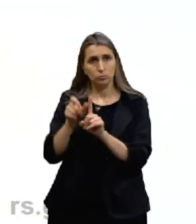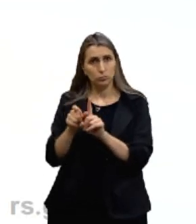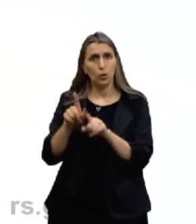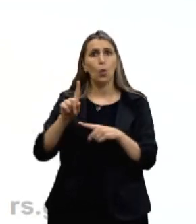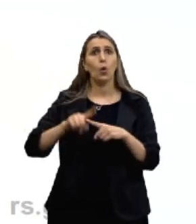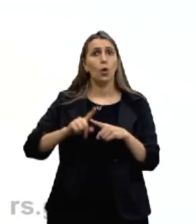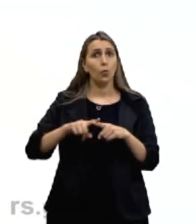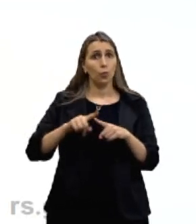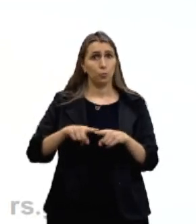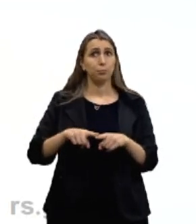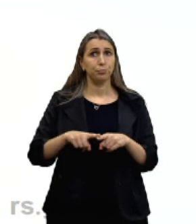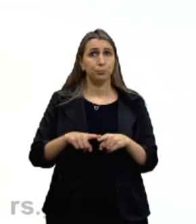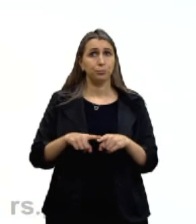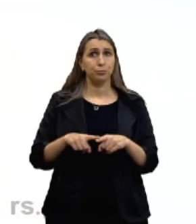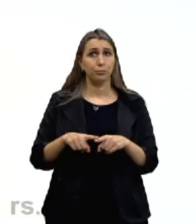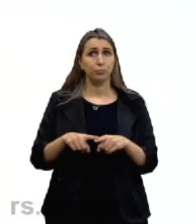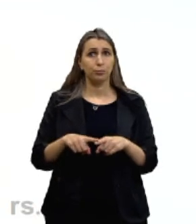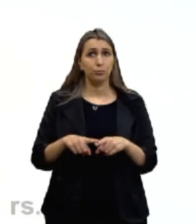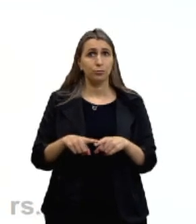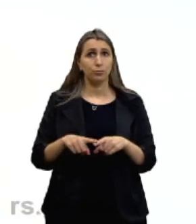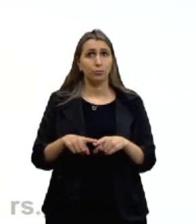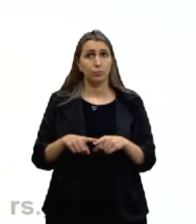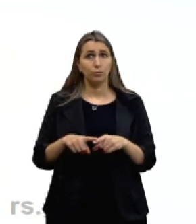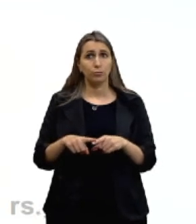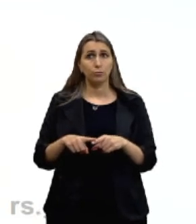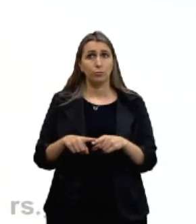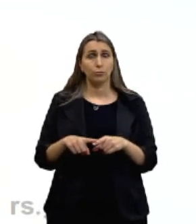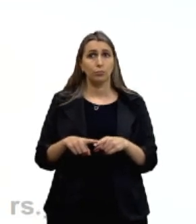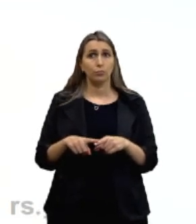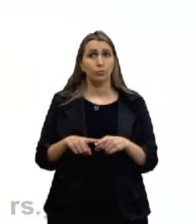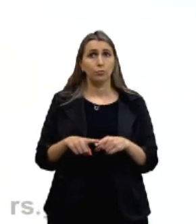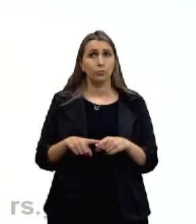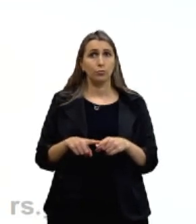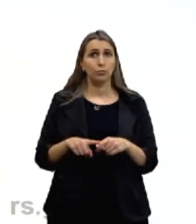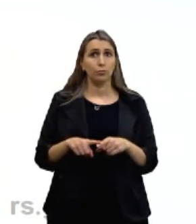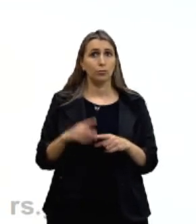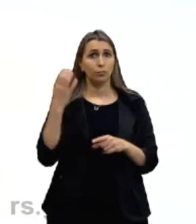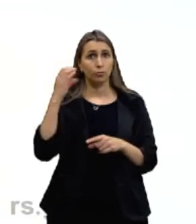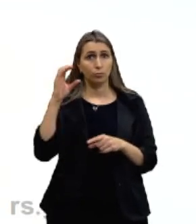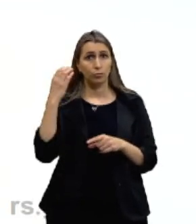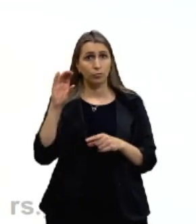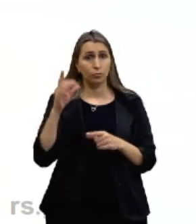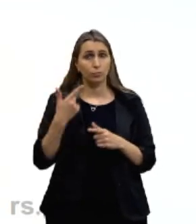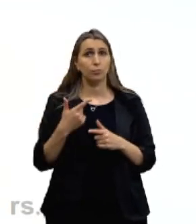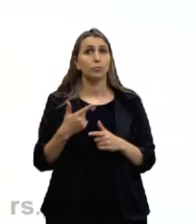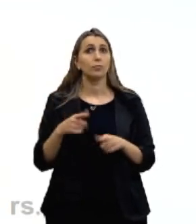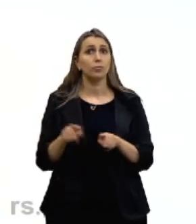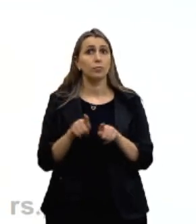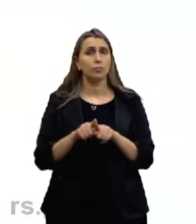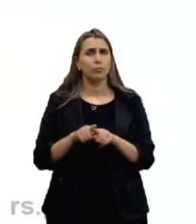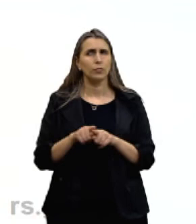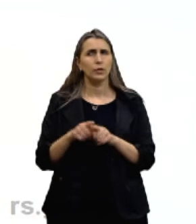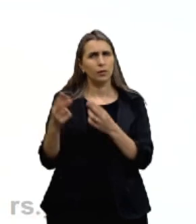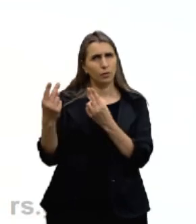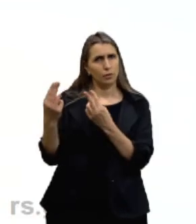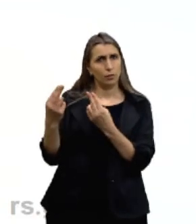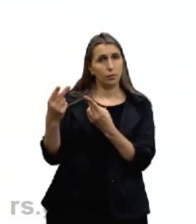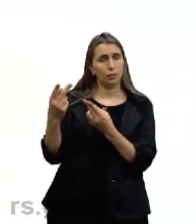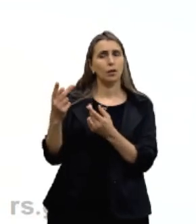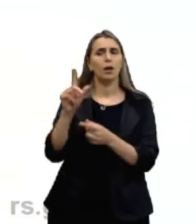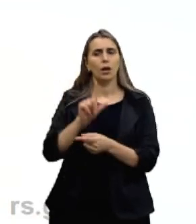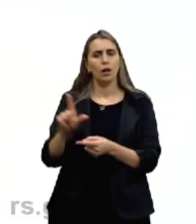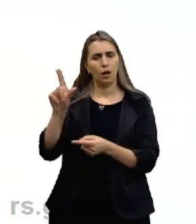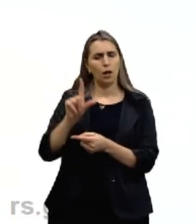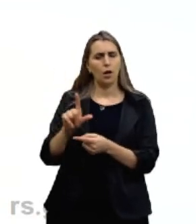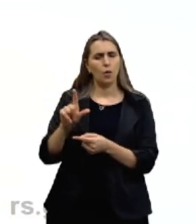justamente pelos pelas questões científicas verossimilhança a